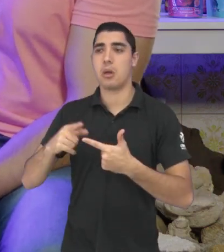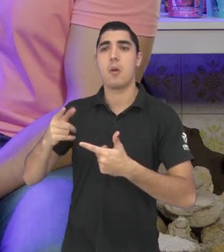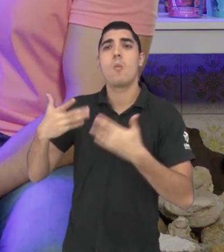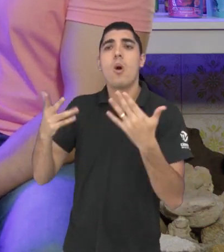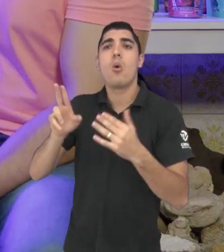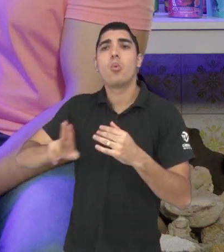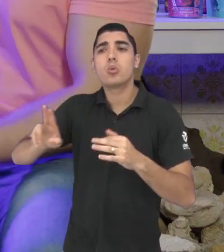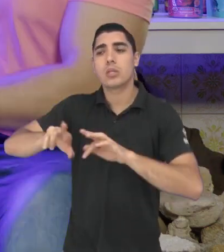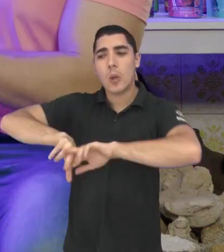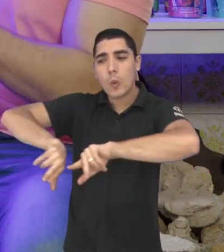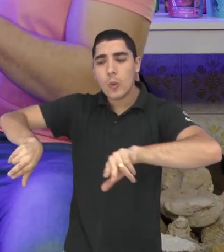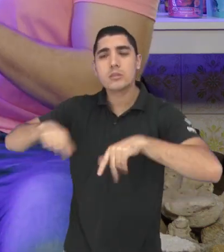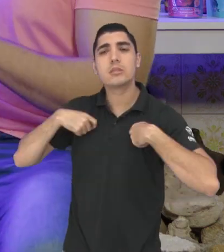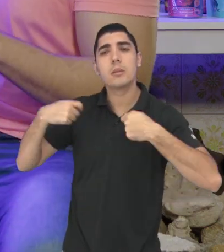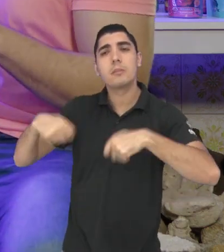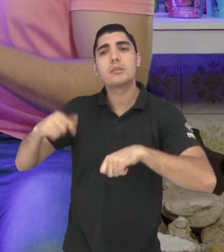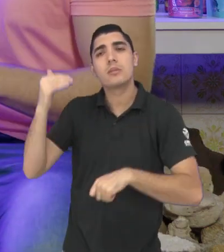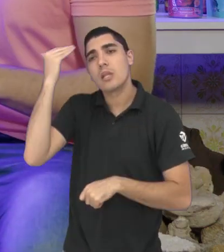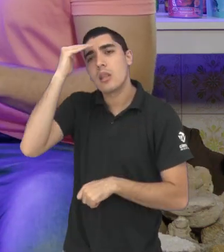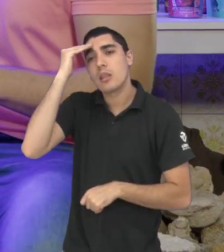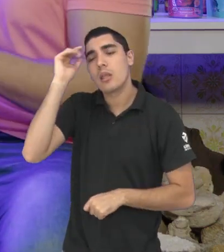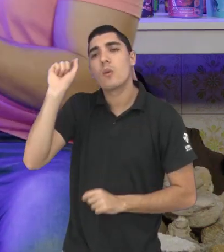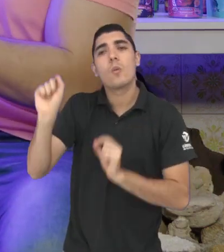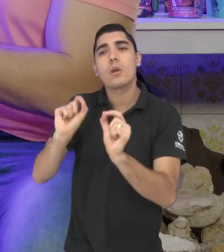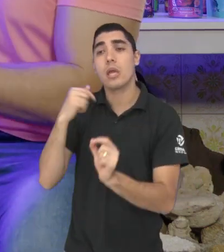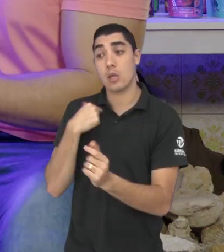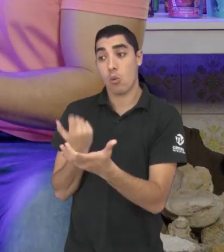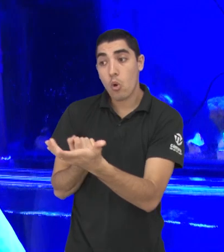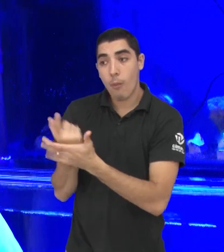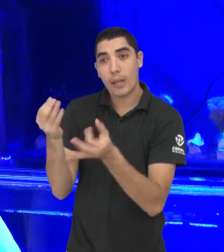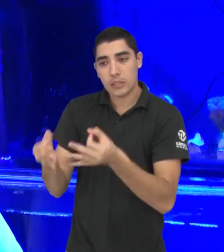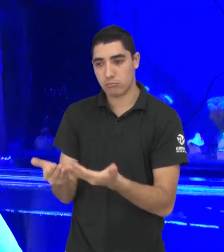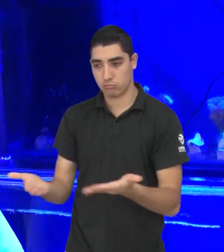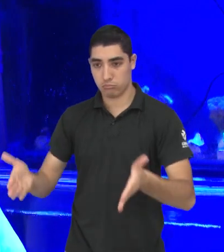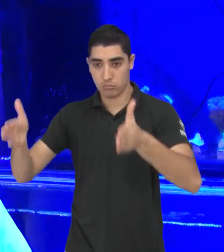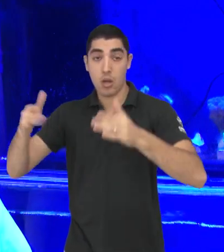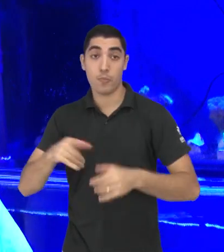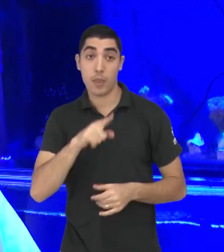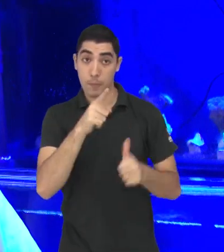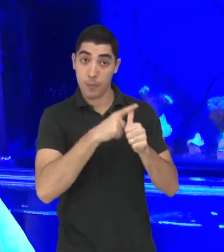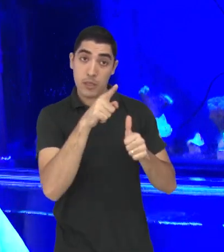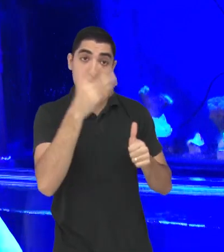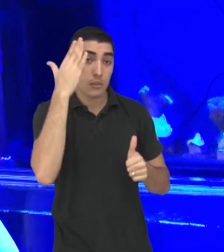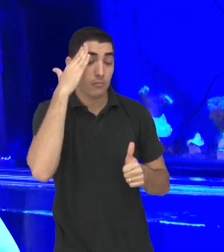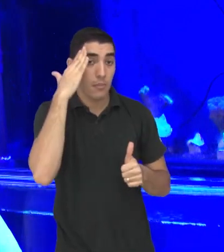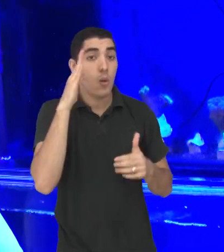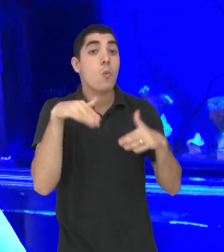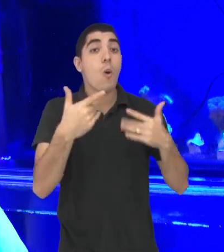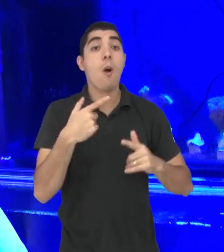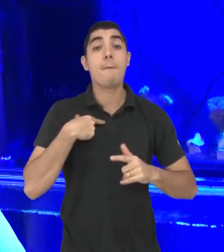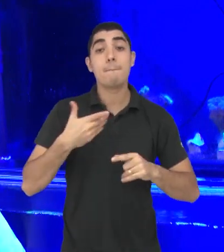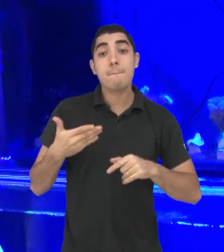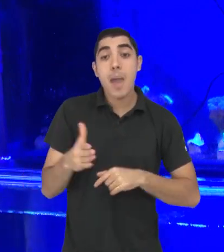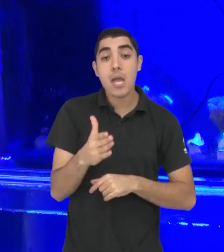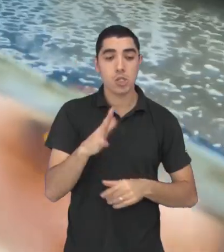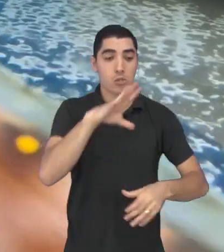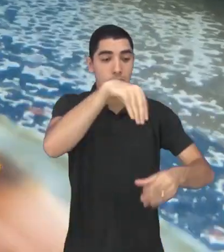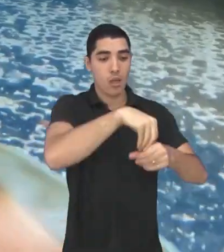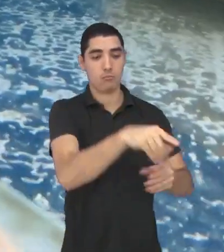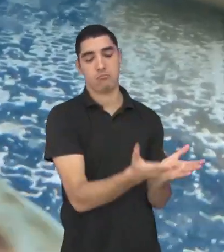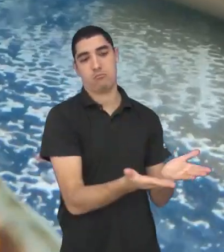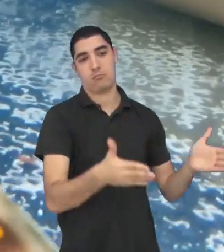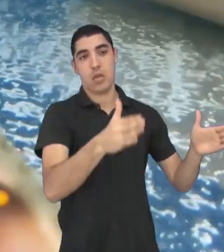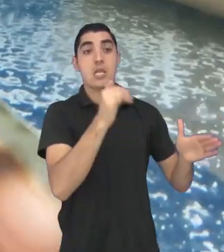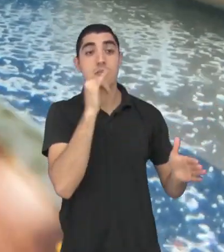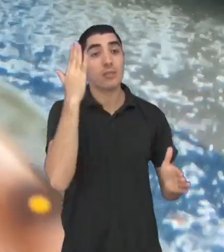usar, as ferramentas. O que eu preciso ter em mente na hora de adquirir? Primeiro, fazer um estudo qual peixe eu vou colocar. Sim. Tá? Para você ter